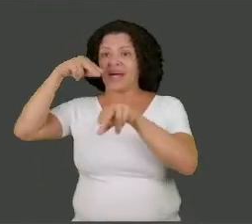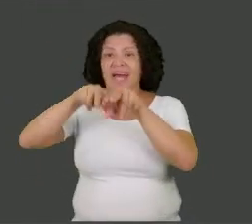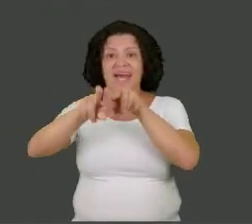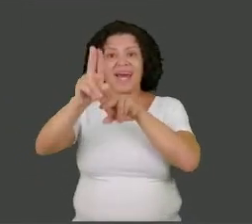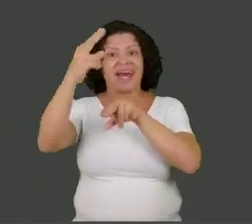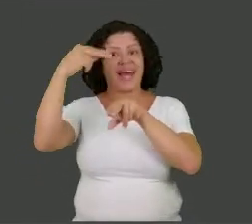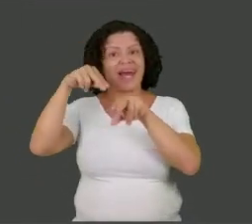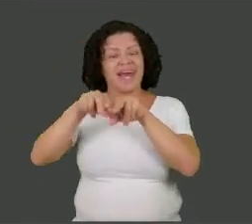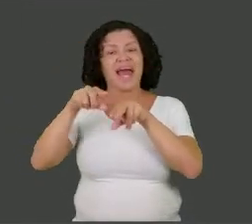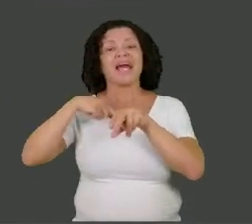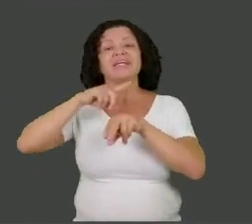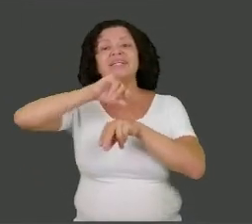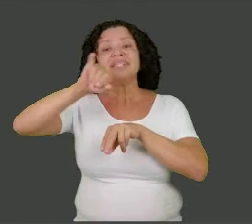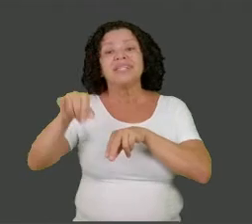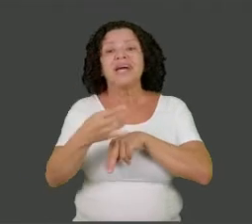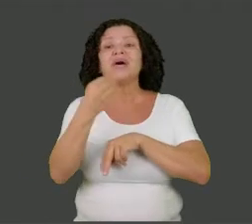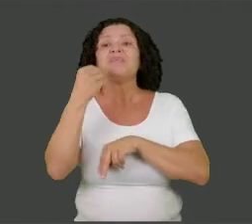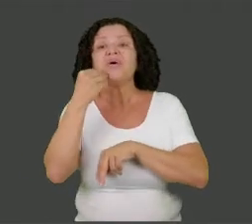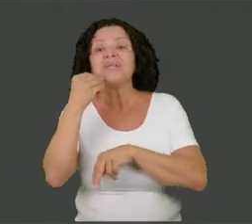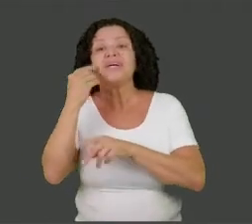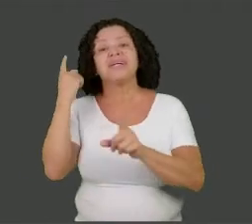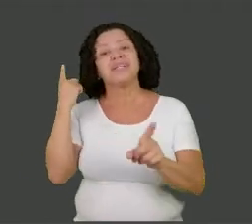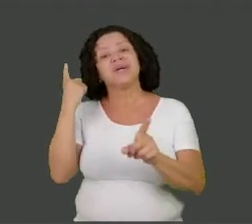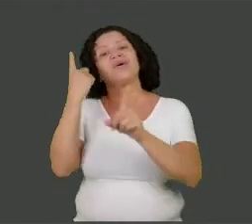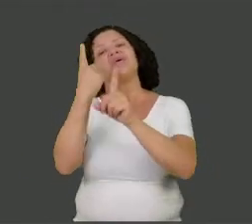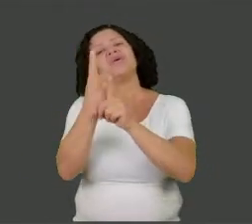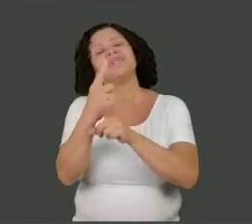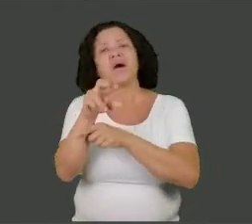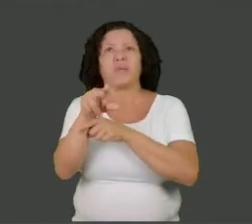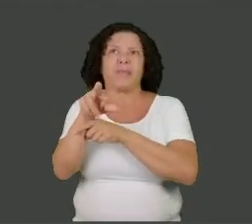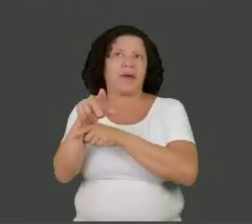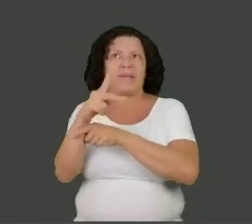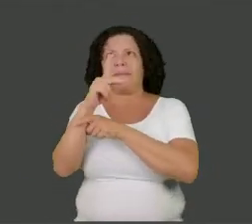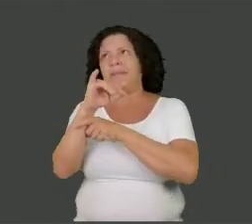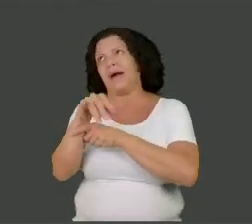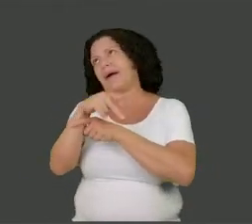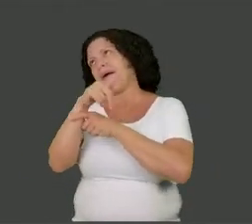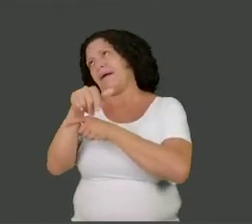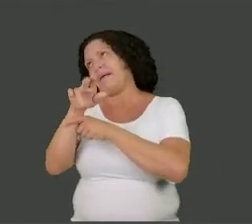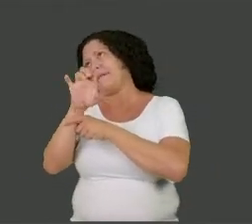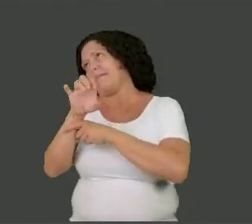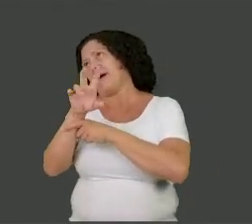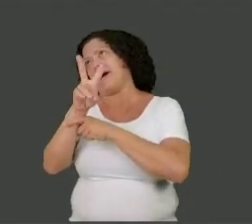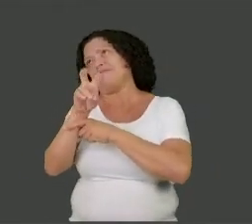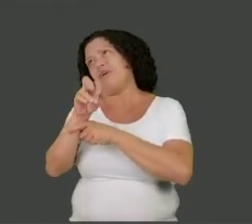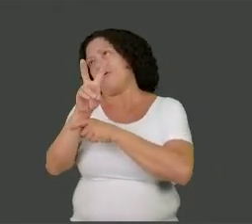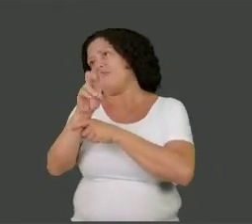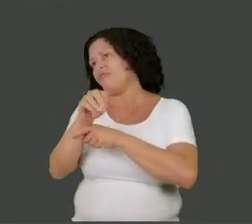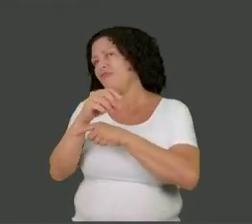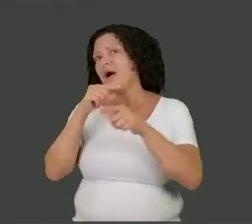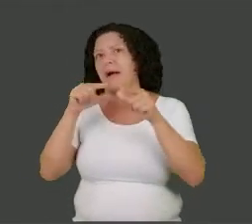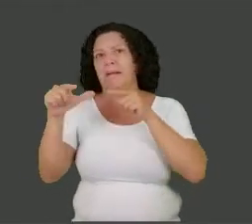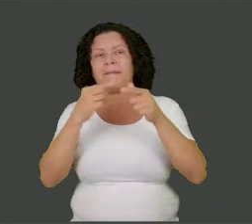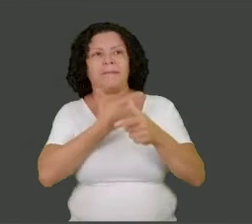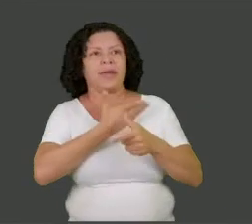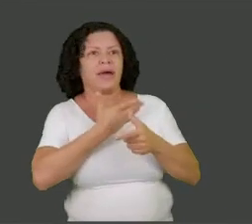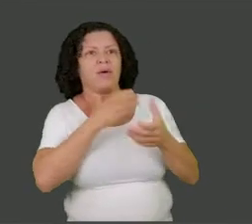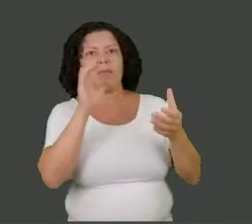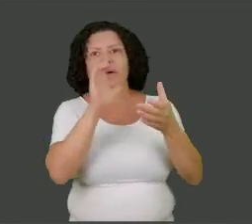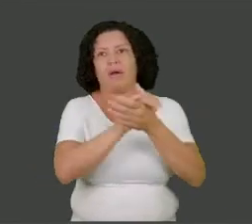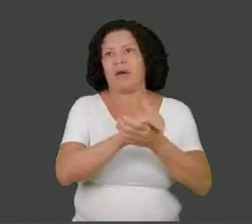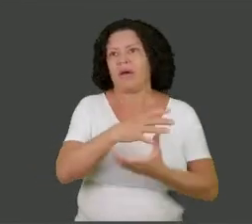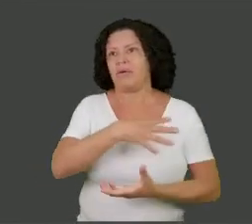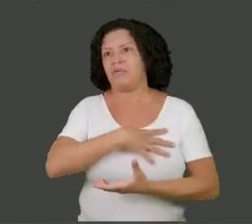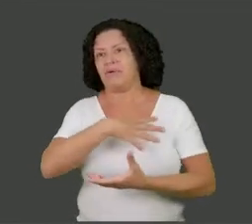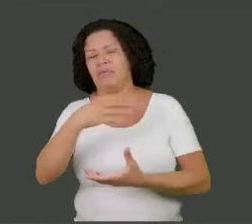que receberemos a oportunidade de nos reencontrar como irmãos, como pai, como avós, como amigos do trabalho, como